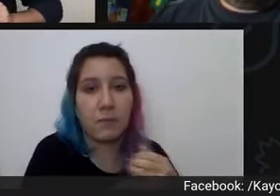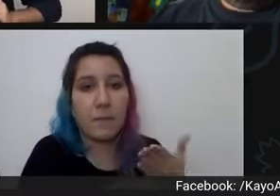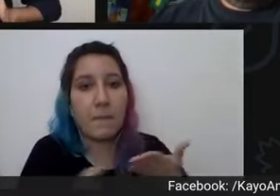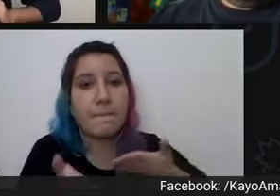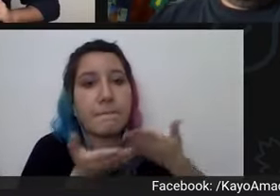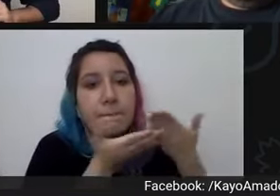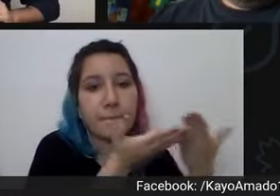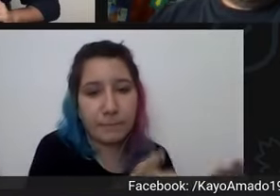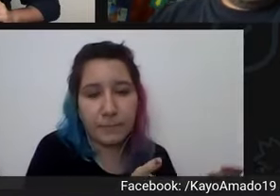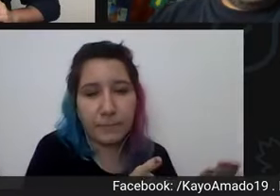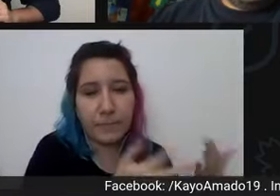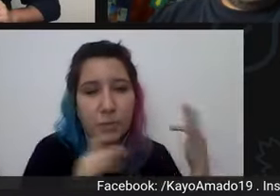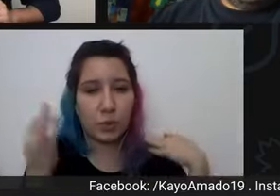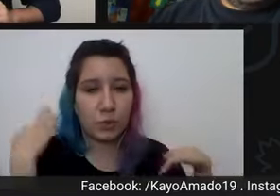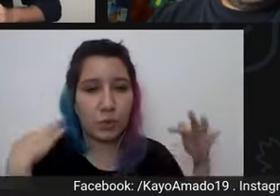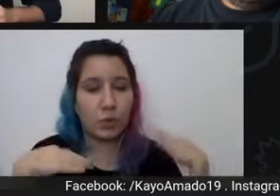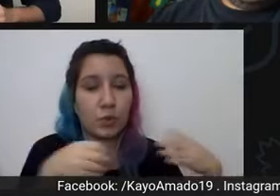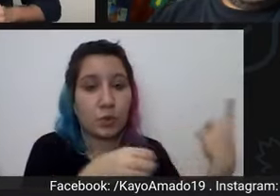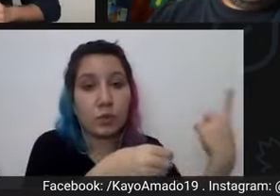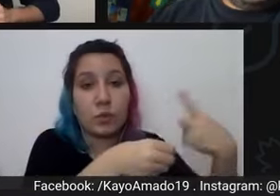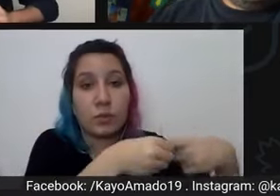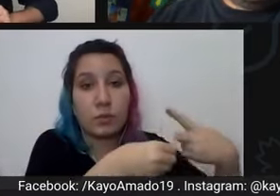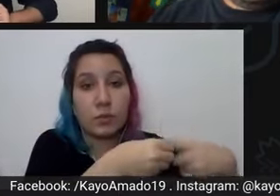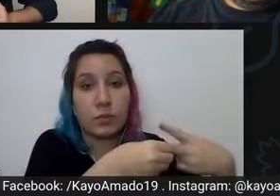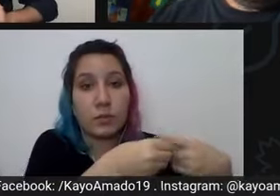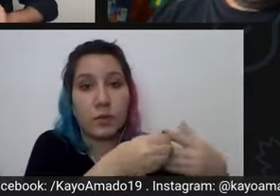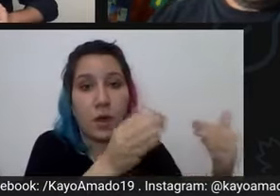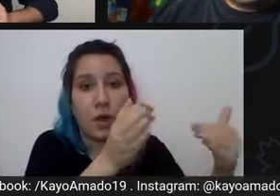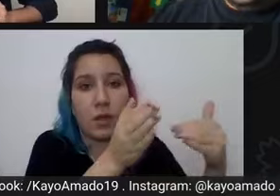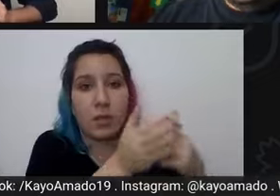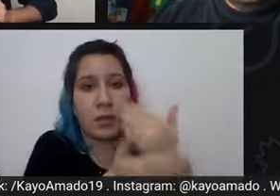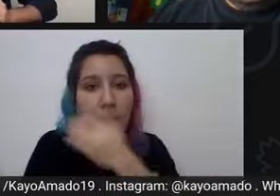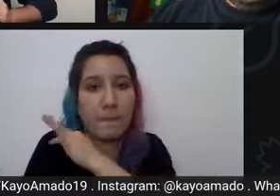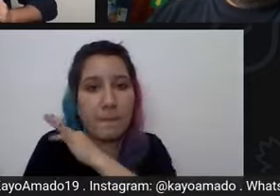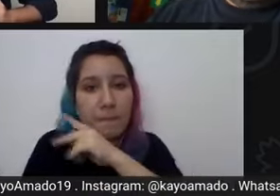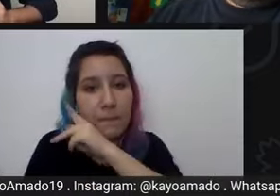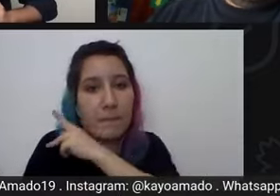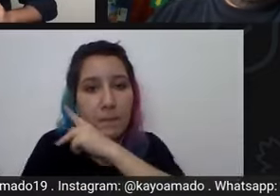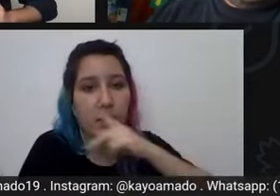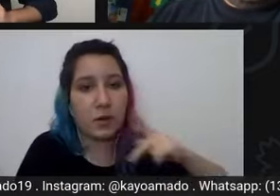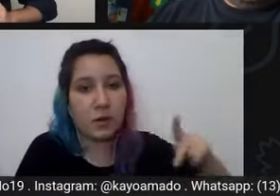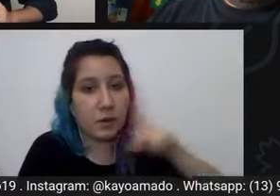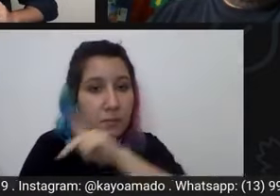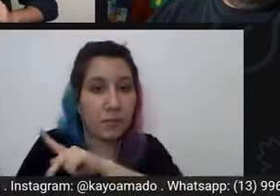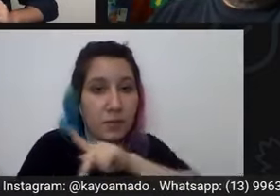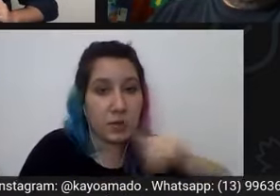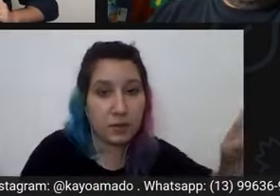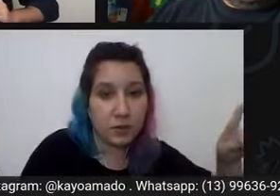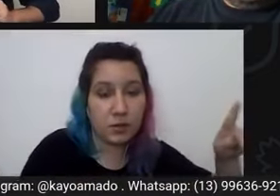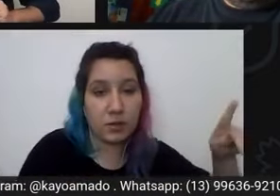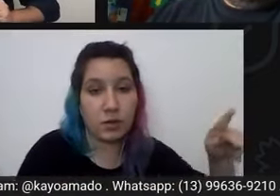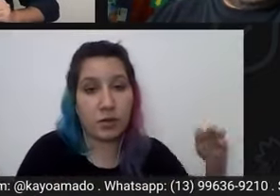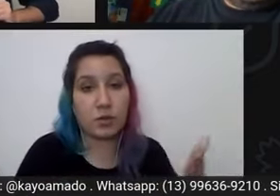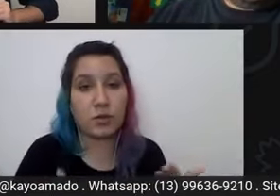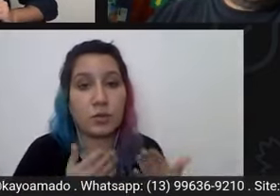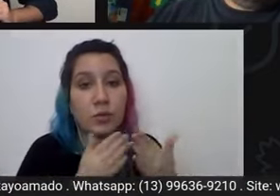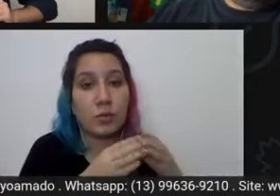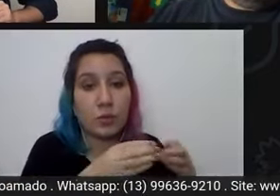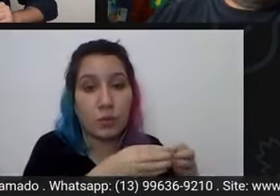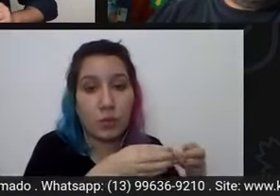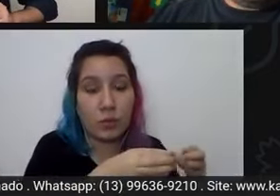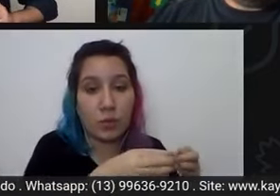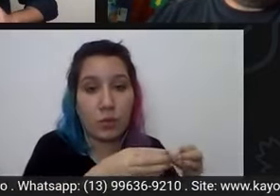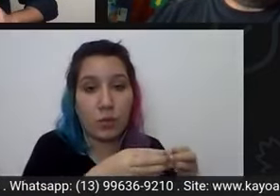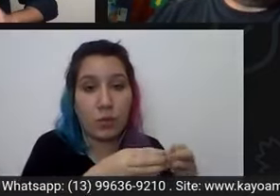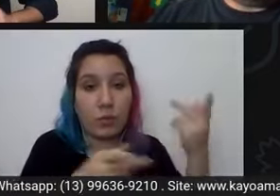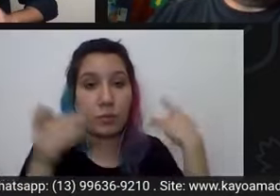né? E como você comentou, eu cheguei a ser até presidente do conselho. Mas chegou uma hora que, assim, a gente cansou de